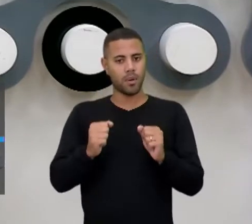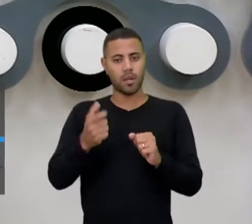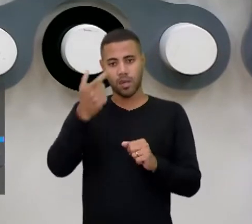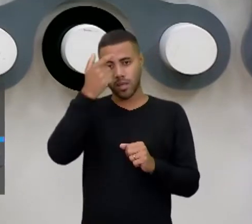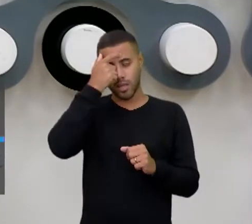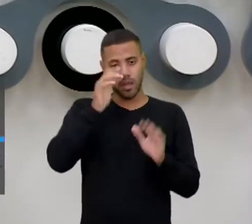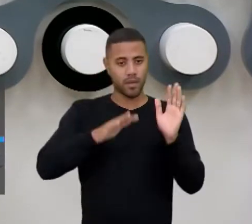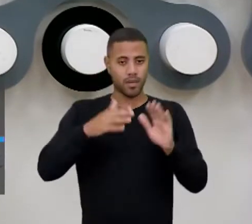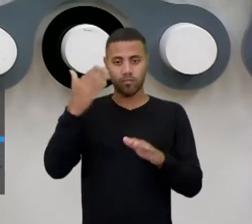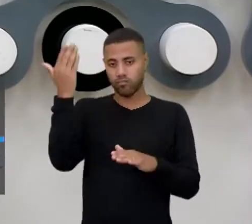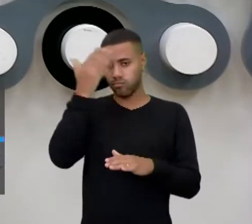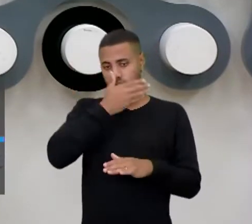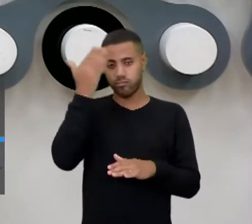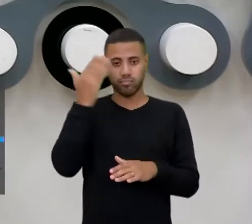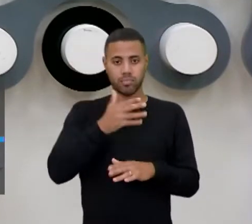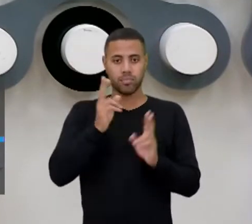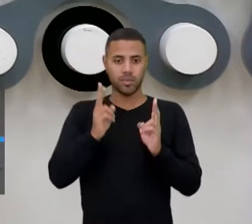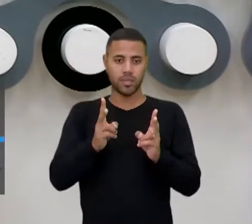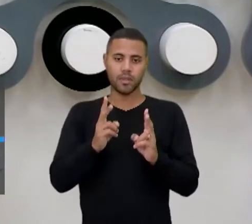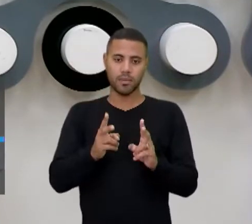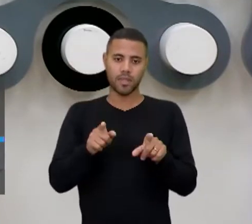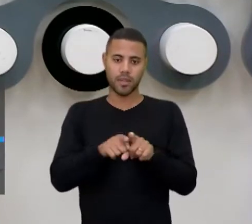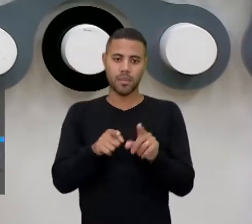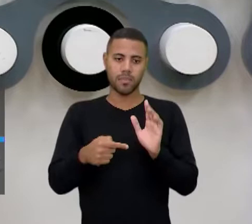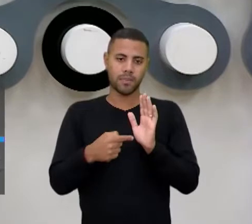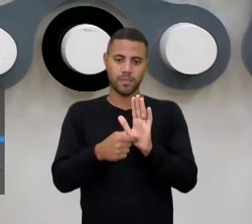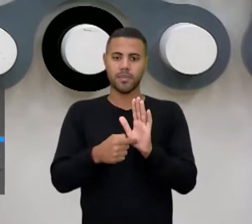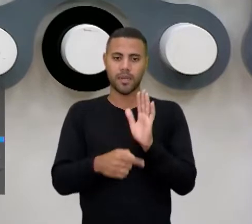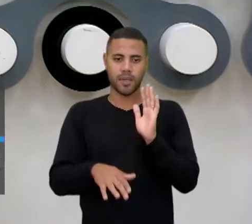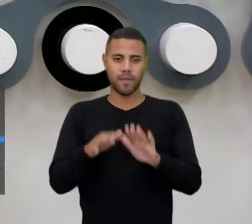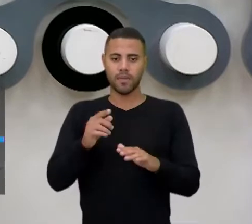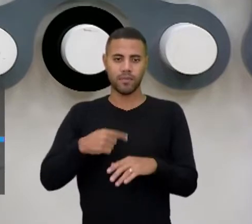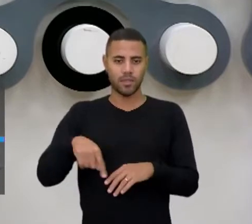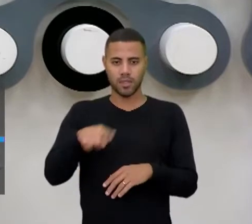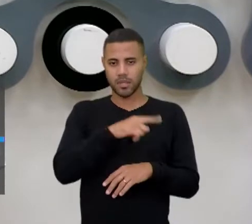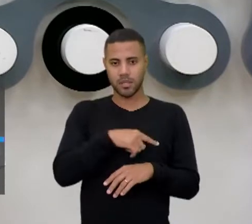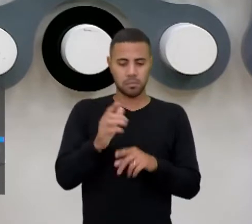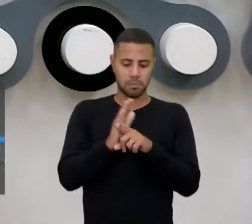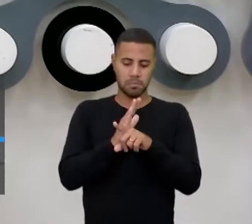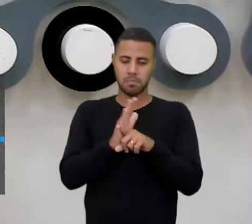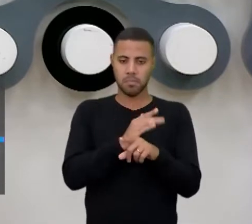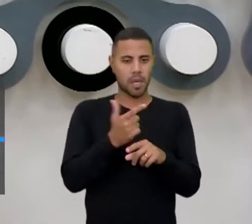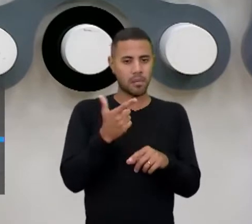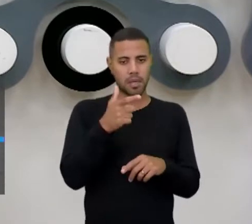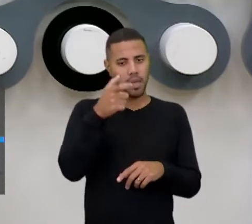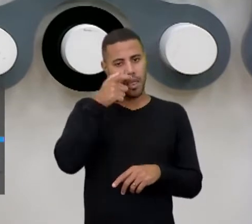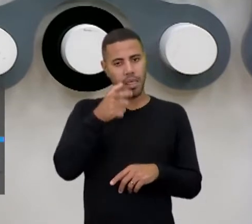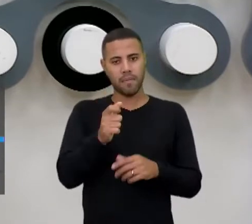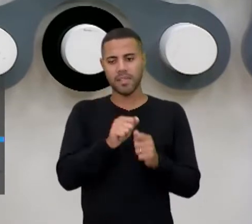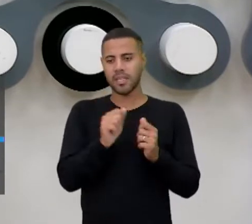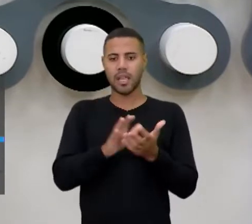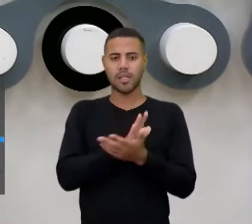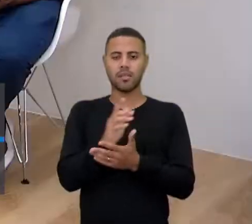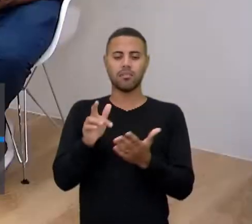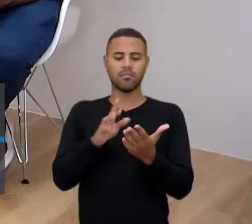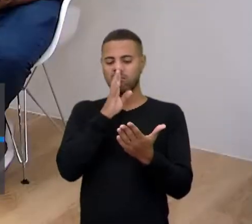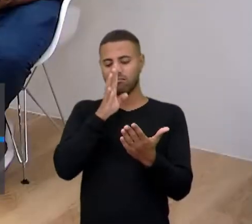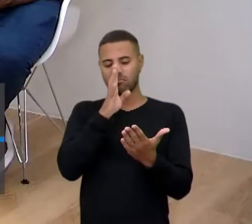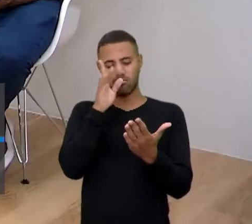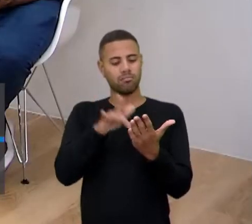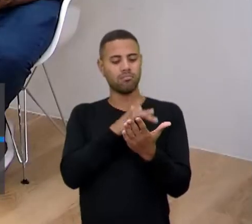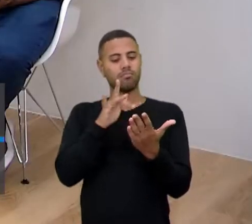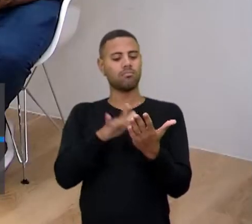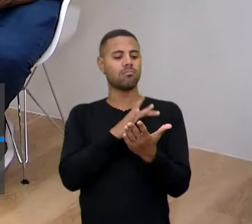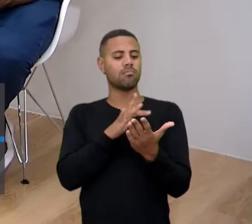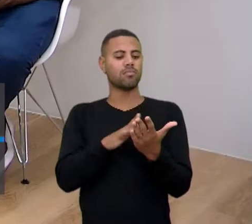e inconsciente. Exato. E esse inconsciente entra exatamente aí, quando você está navegando e você não tem a menor intenção de fazer nada. Mas o fato de você abre